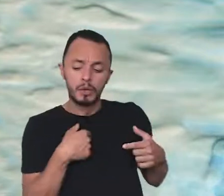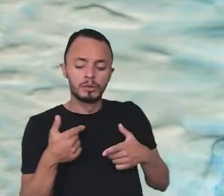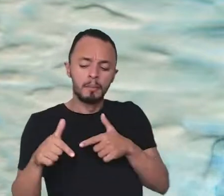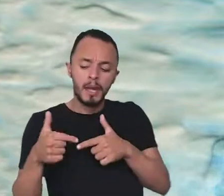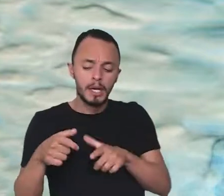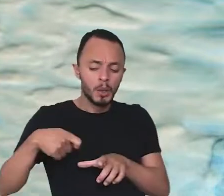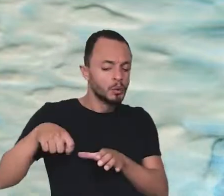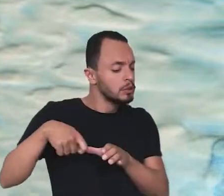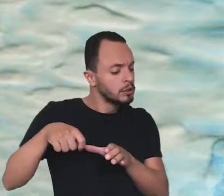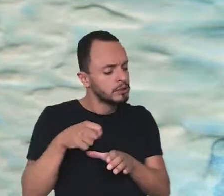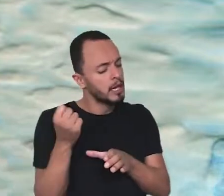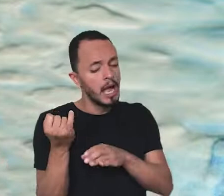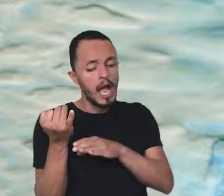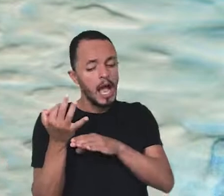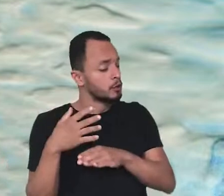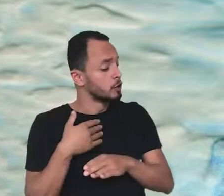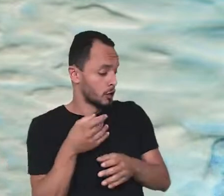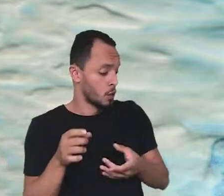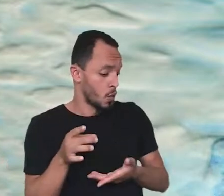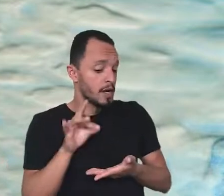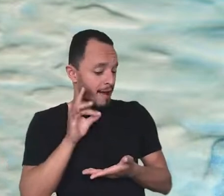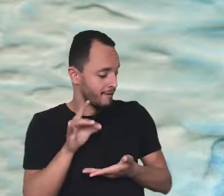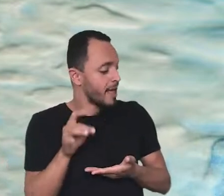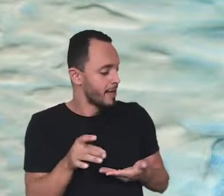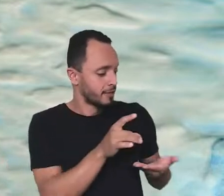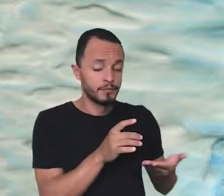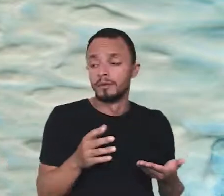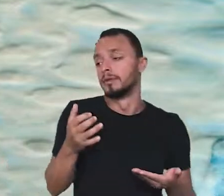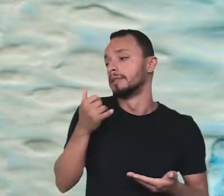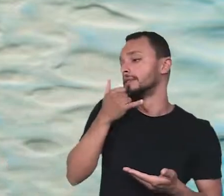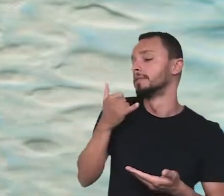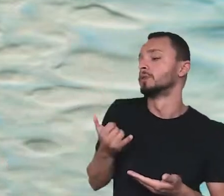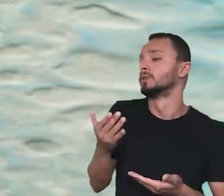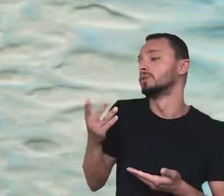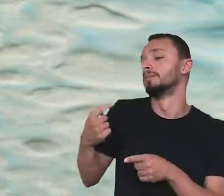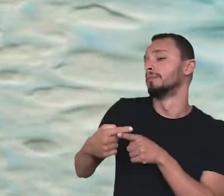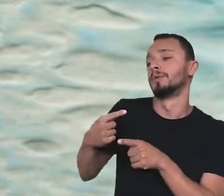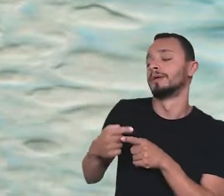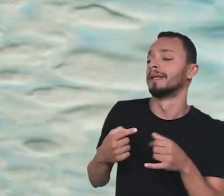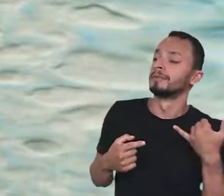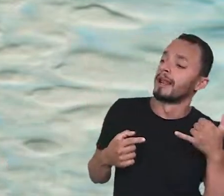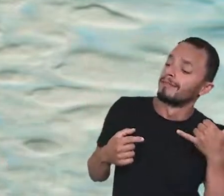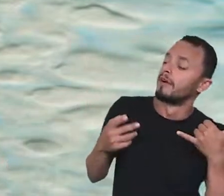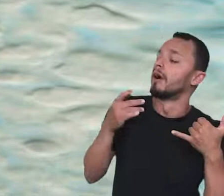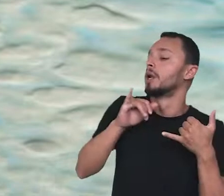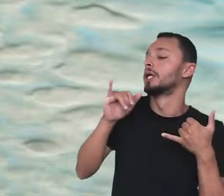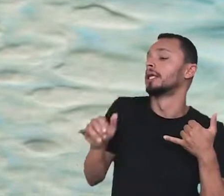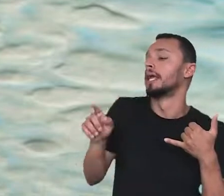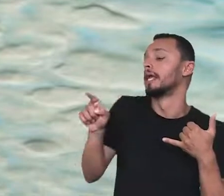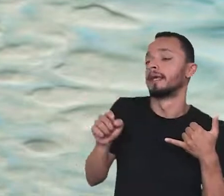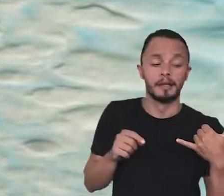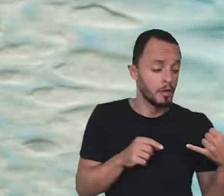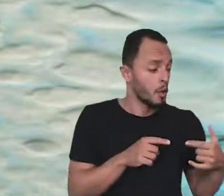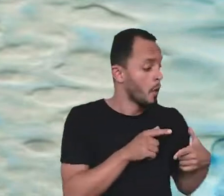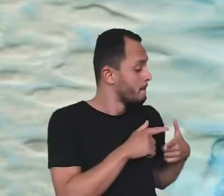na cozinha. Ansioso para provar. E eu espero que a senhora não se incomode de ter abordado a senhora assim, do nada, por telefone. Problema